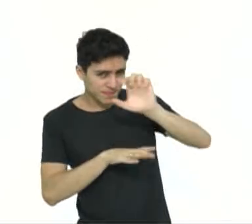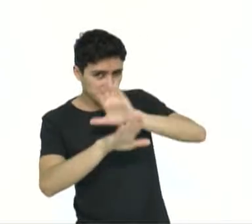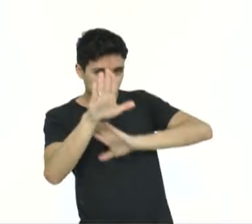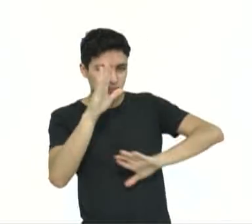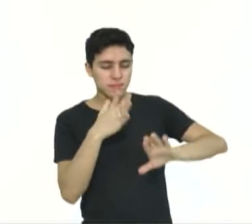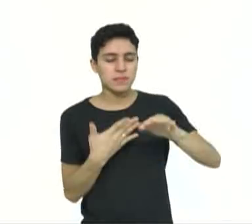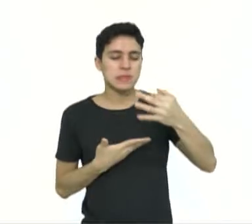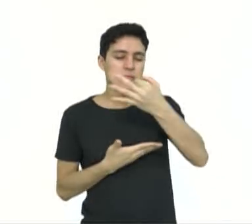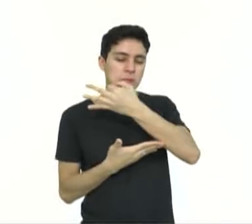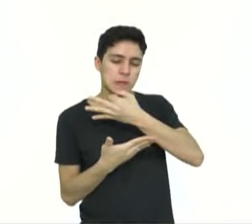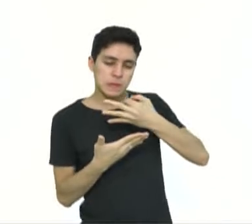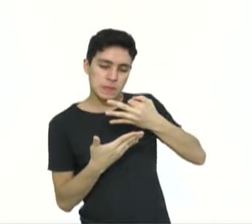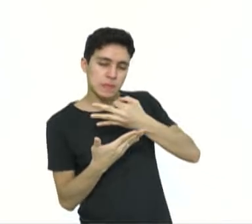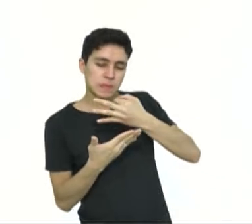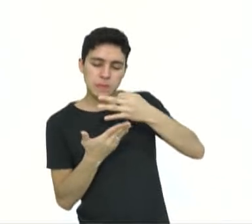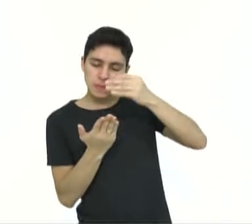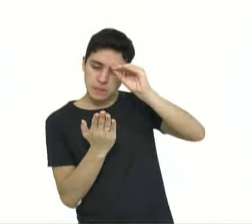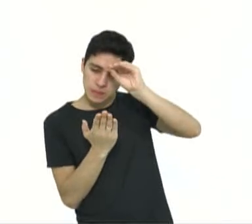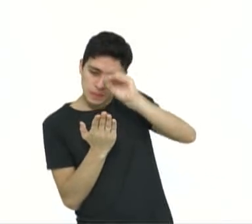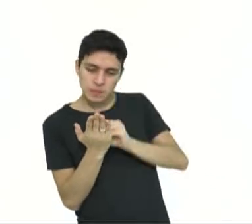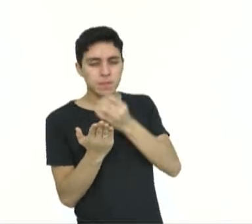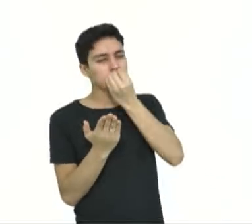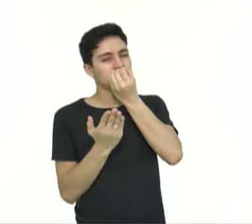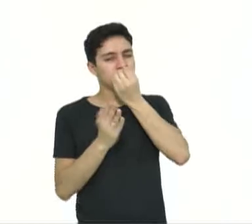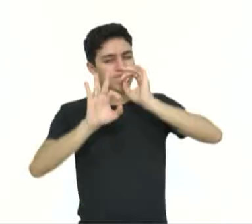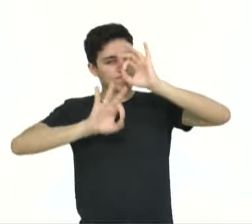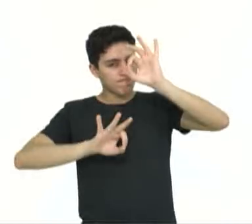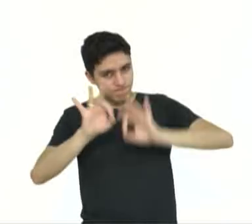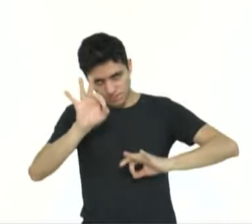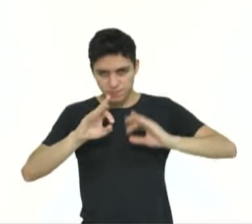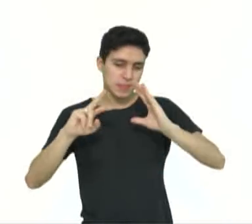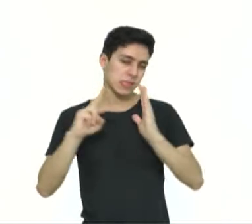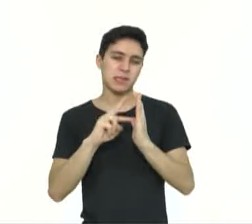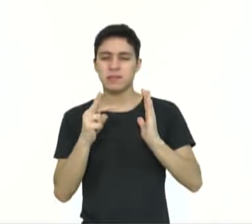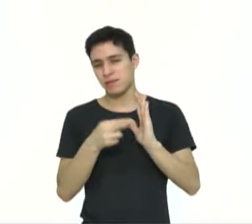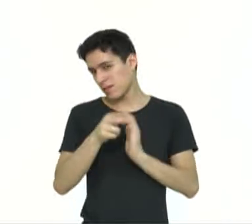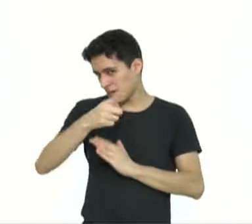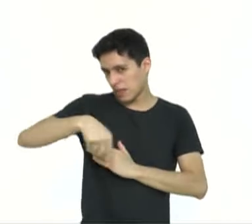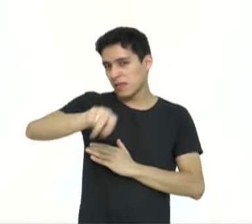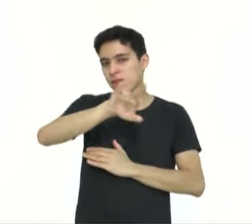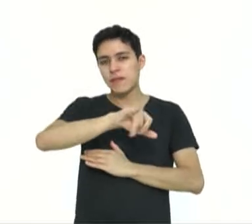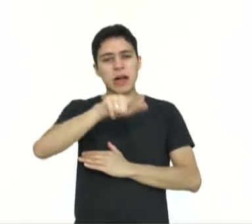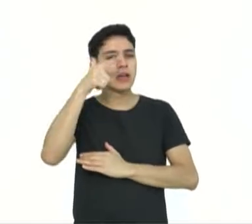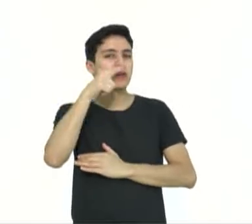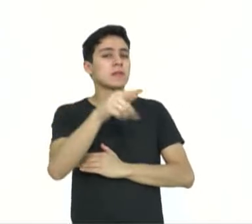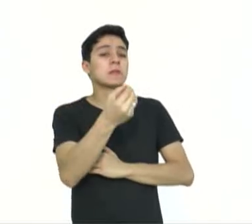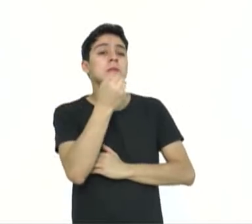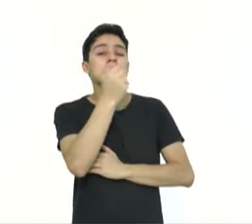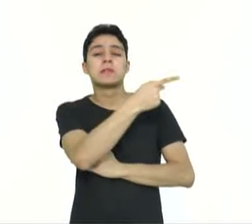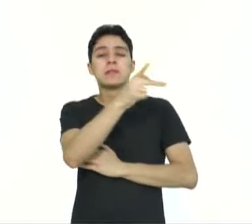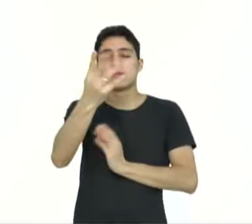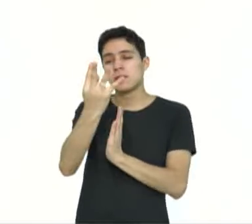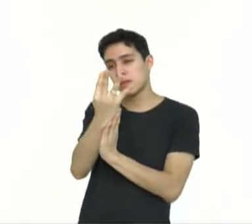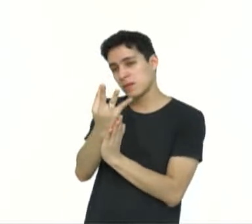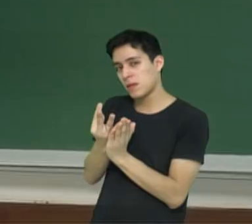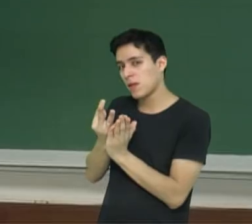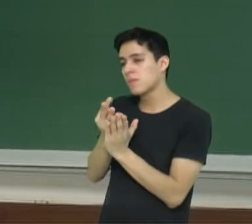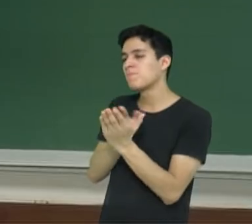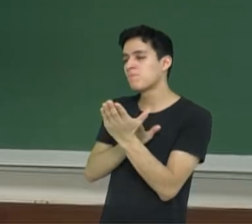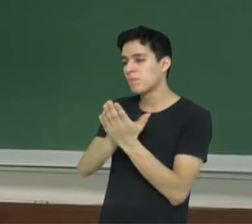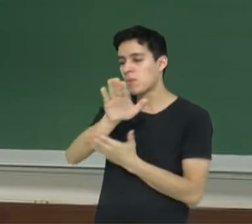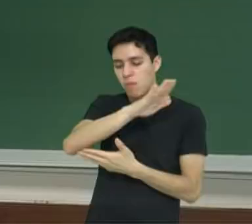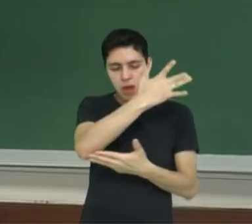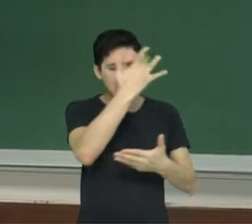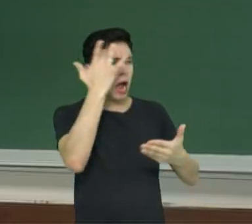argumentos bem elaborados te darão muito mais chances de ter seu texto lido.